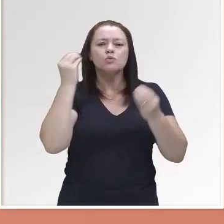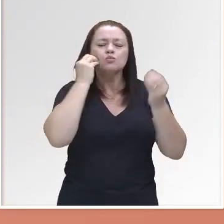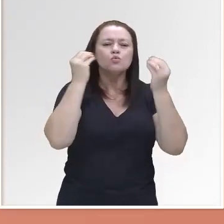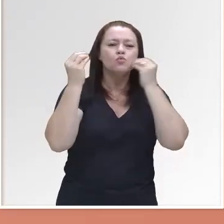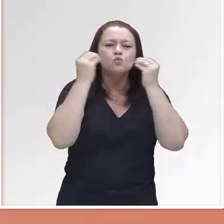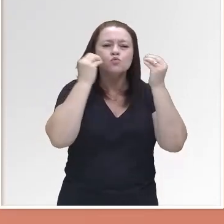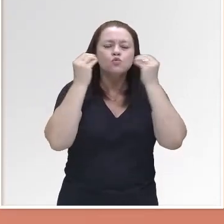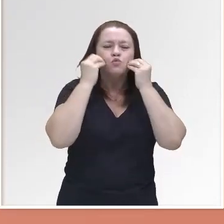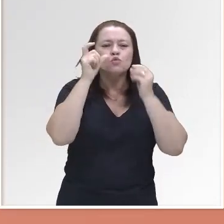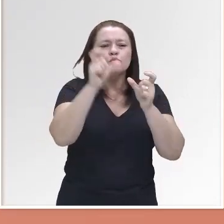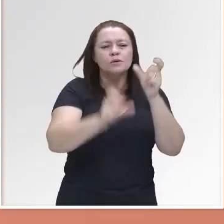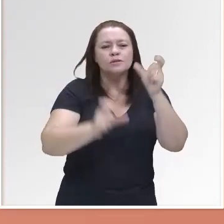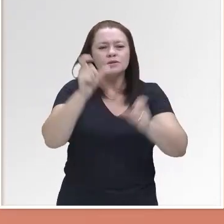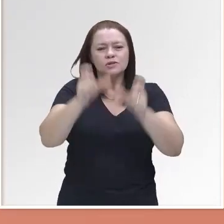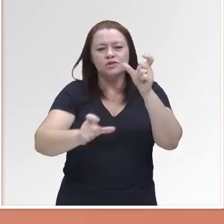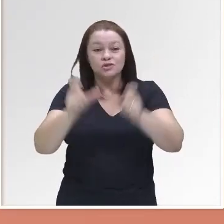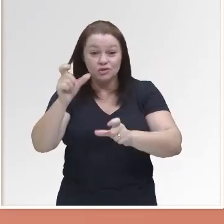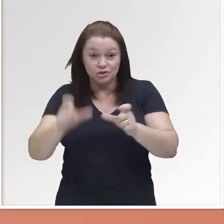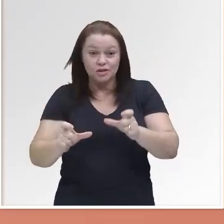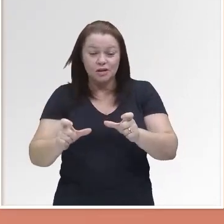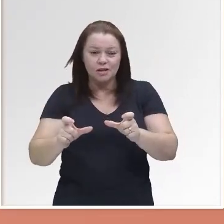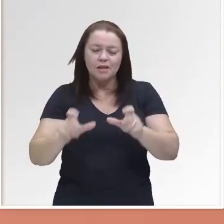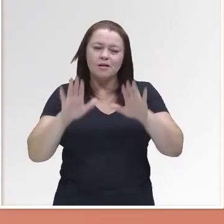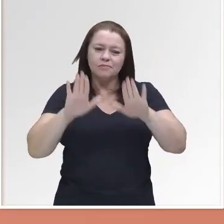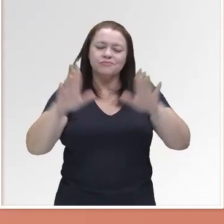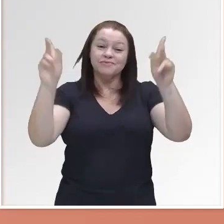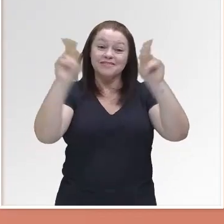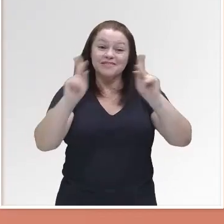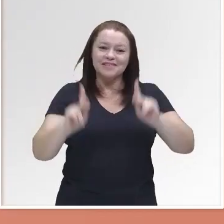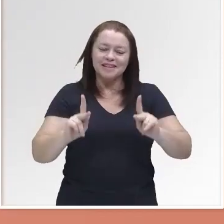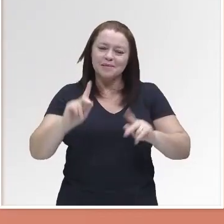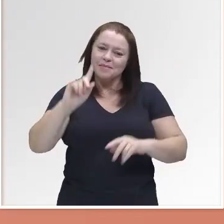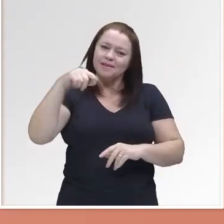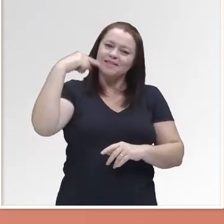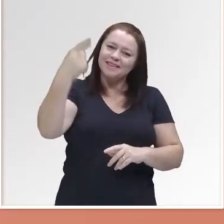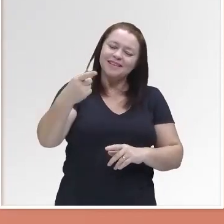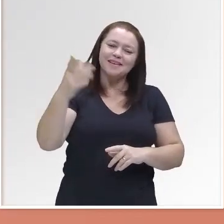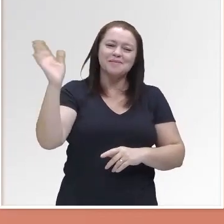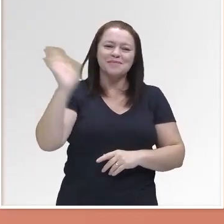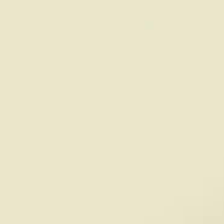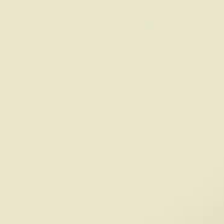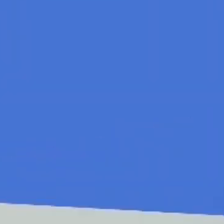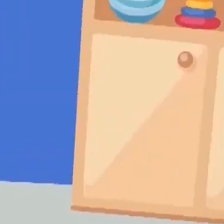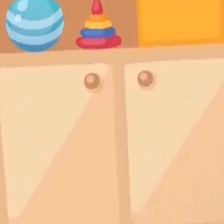cada fofinho e de cada fofinha. Fique em paz e até a próxima!